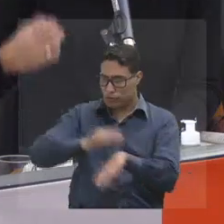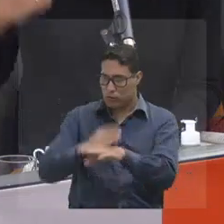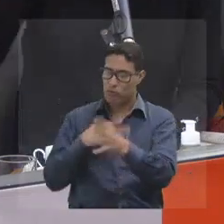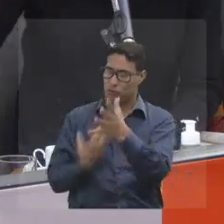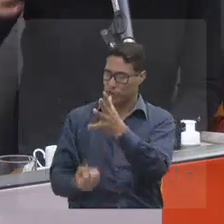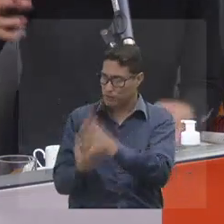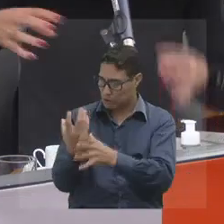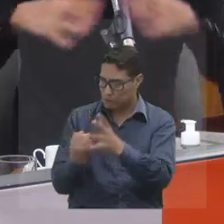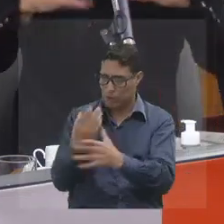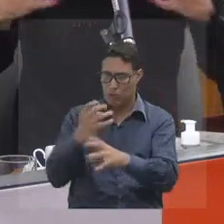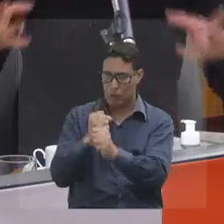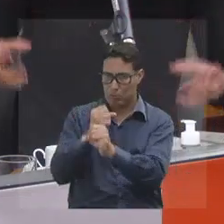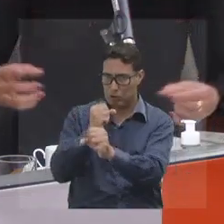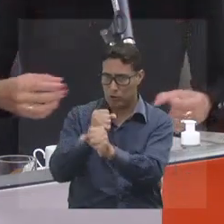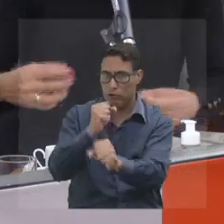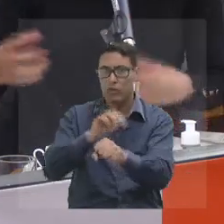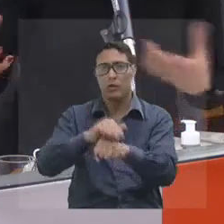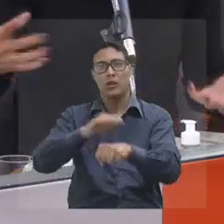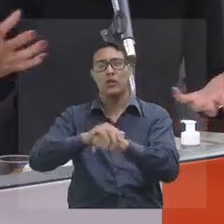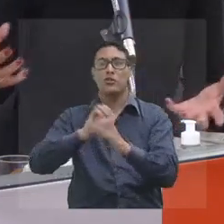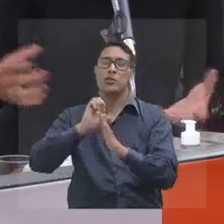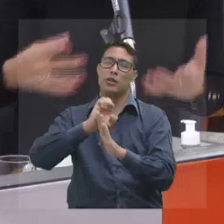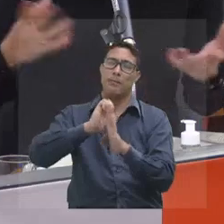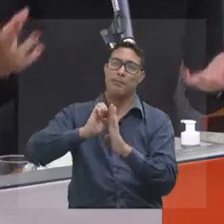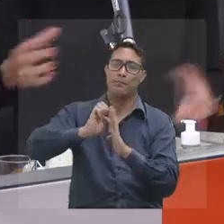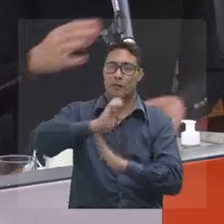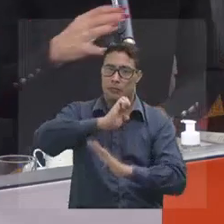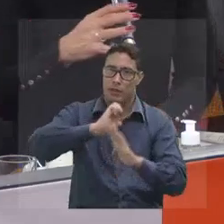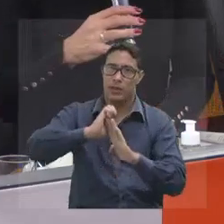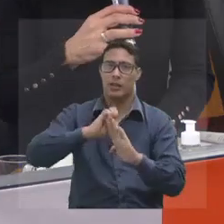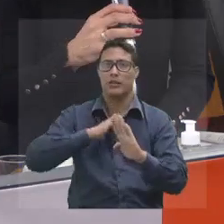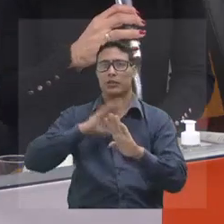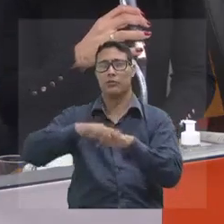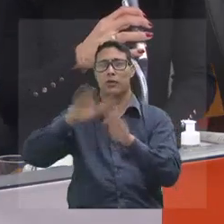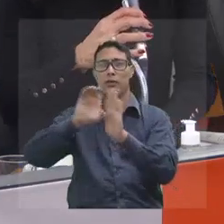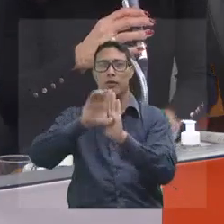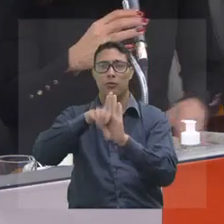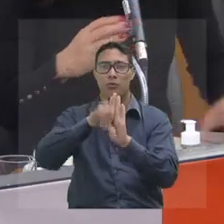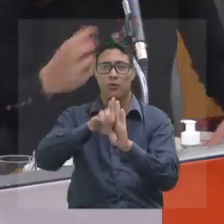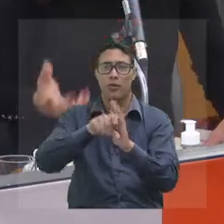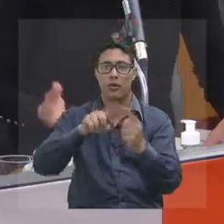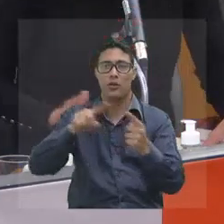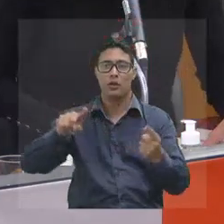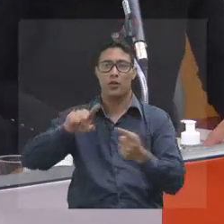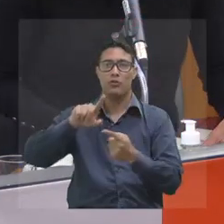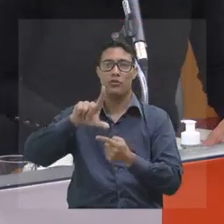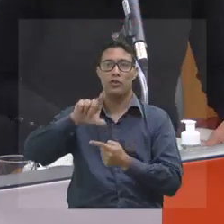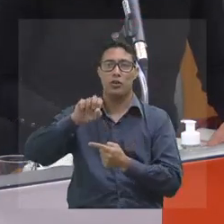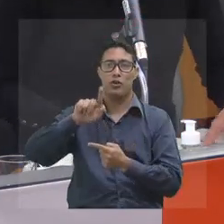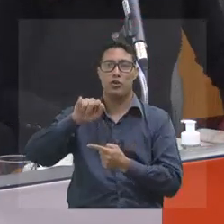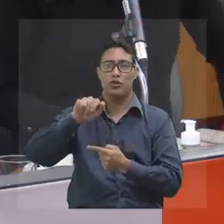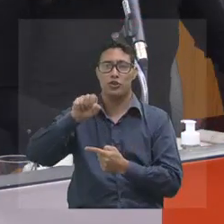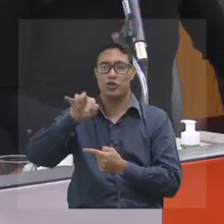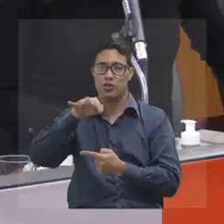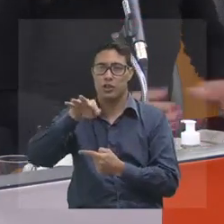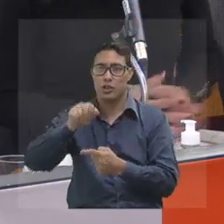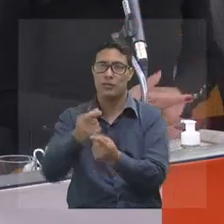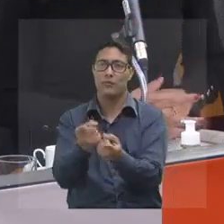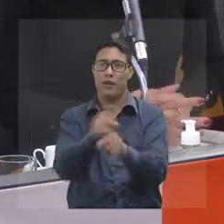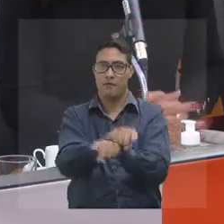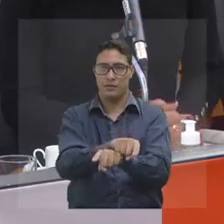dos produtores das Embalagens com esse conceito de logística reversa e valorização do resíduo